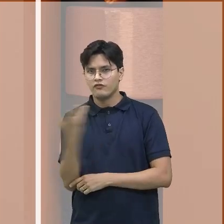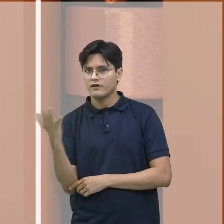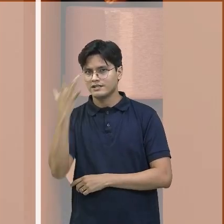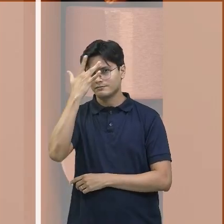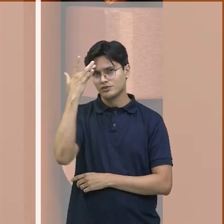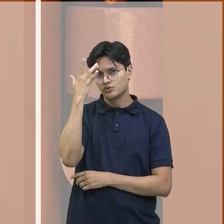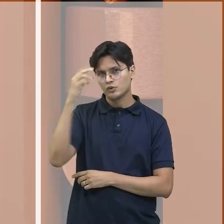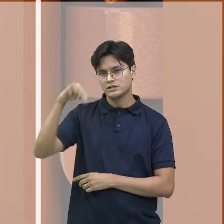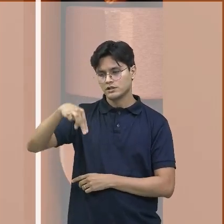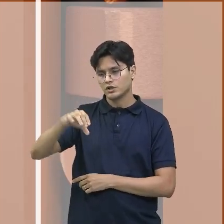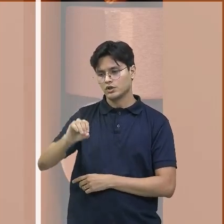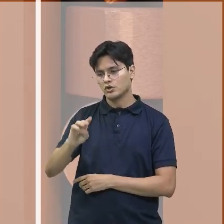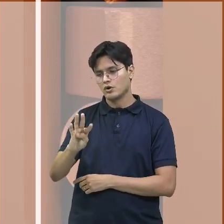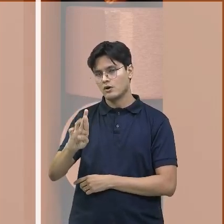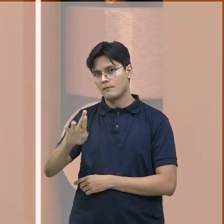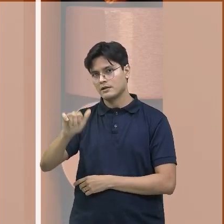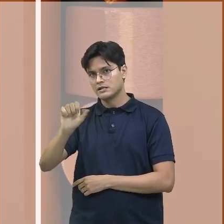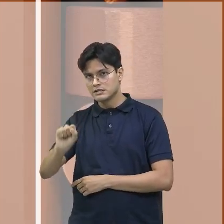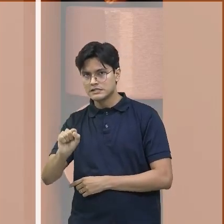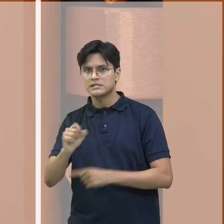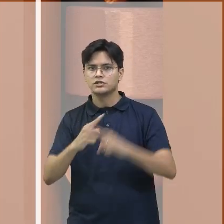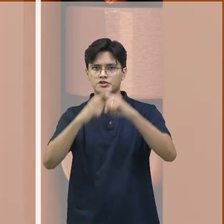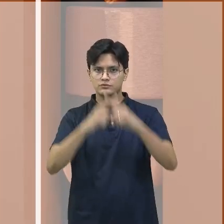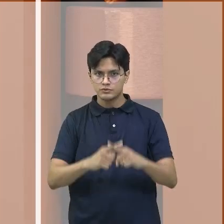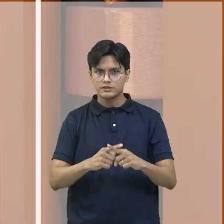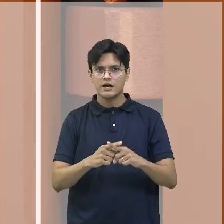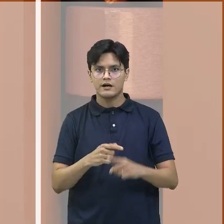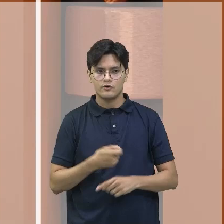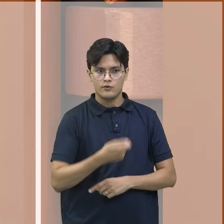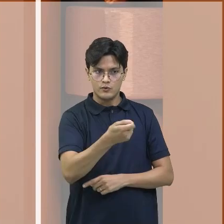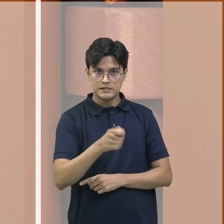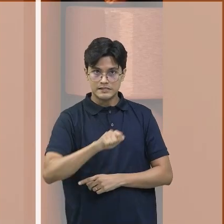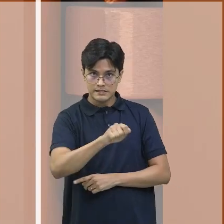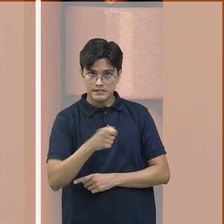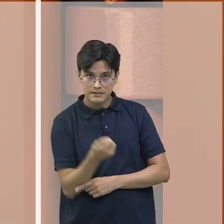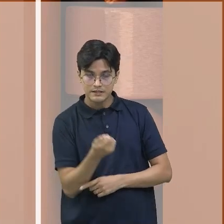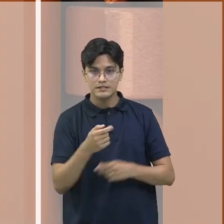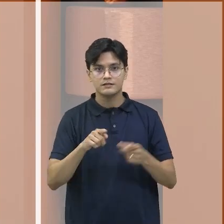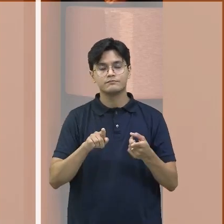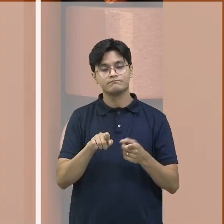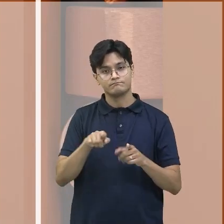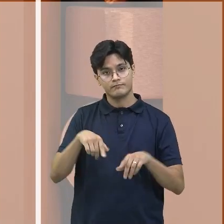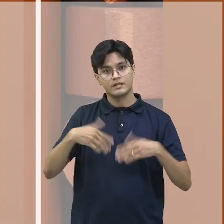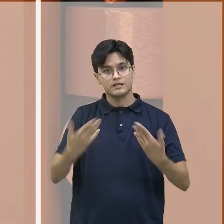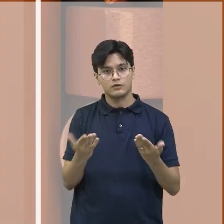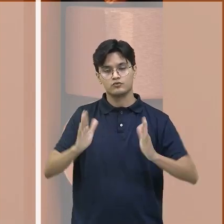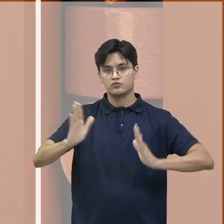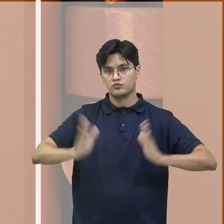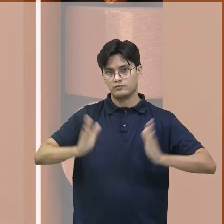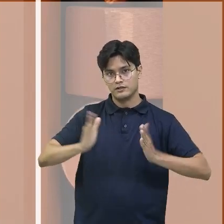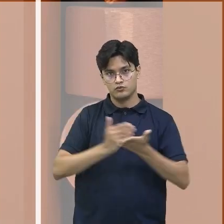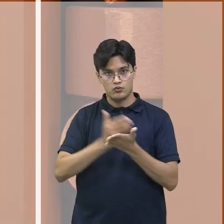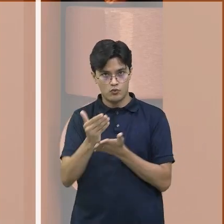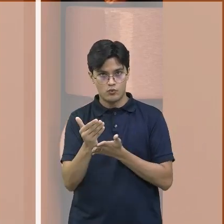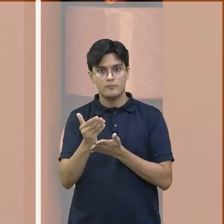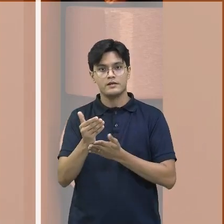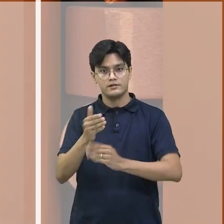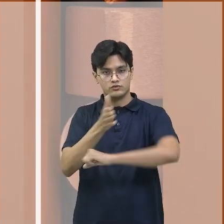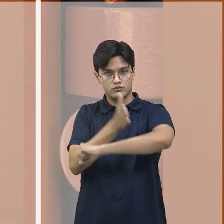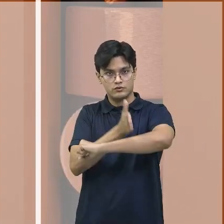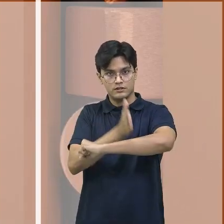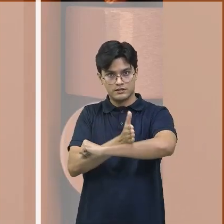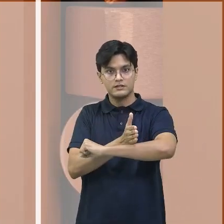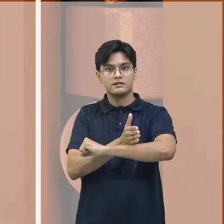então, disputas de esgrima e etc. Que era, assim, durante esse período de início de Idade Média, né, que a gente chama também